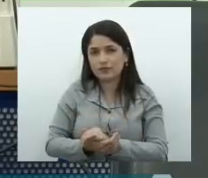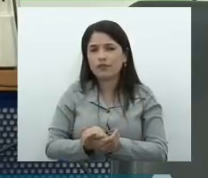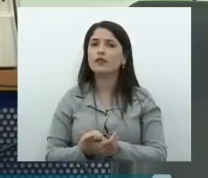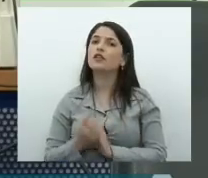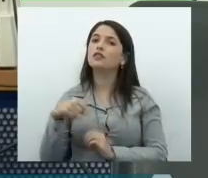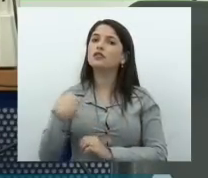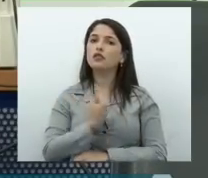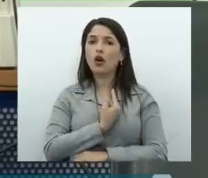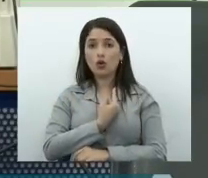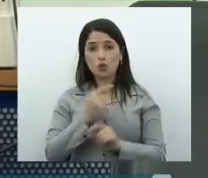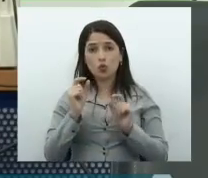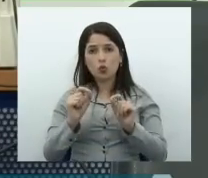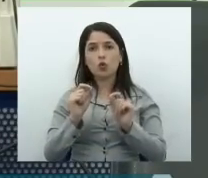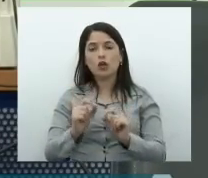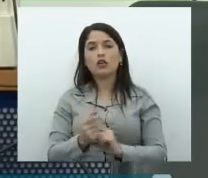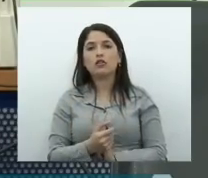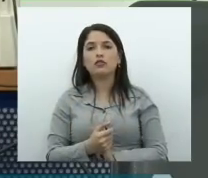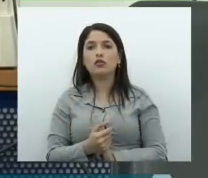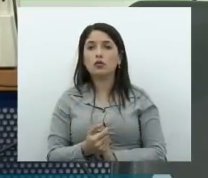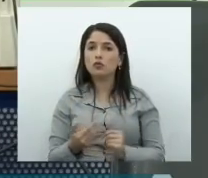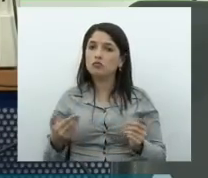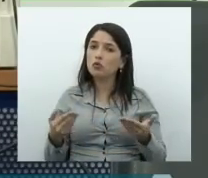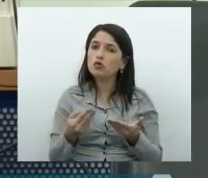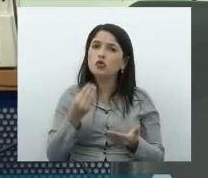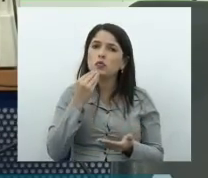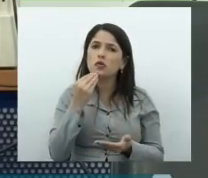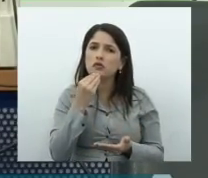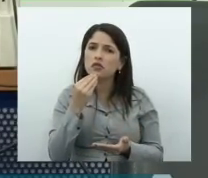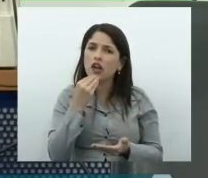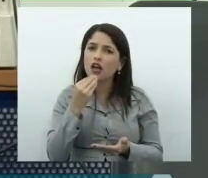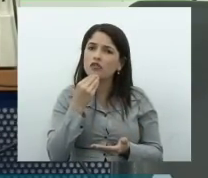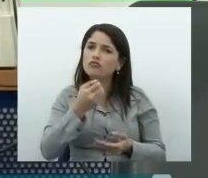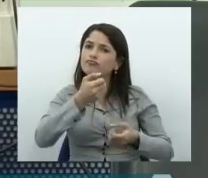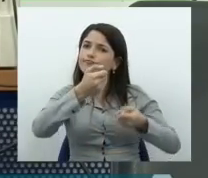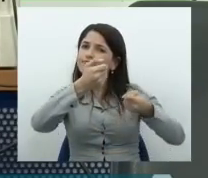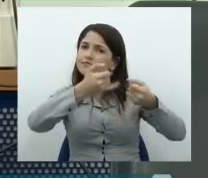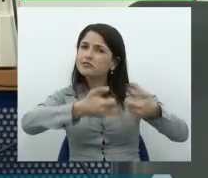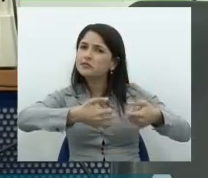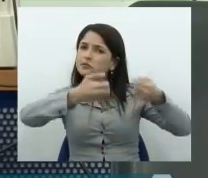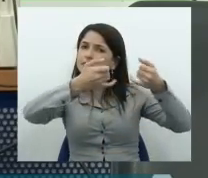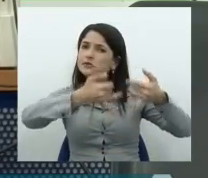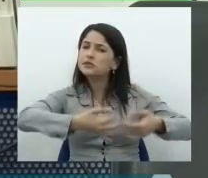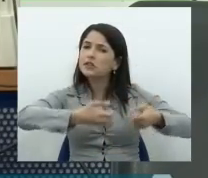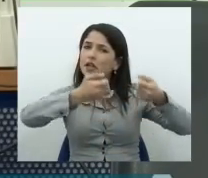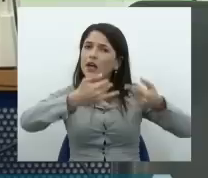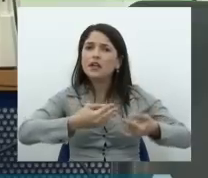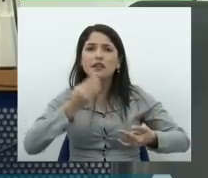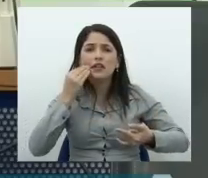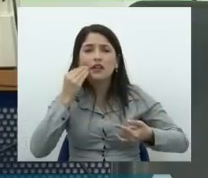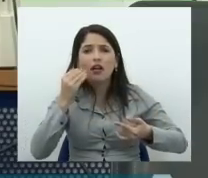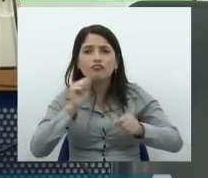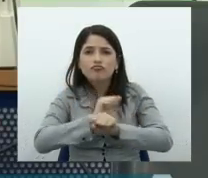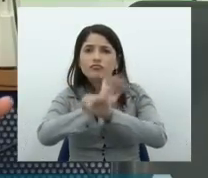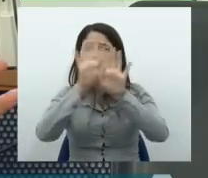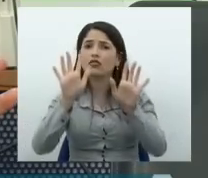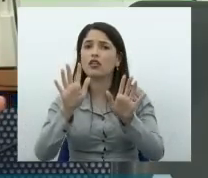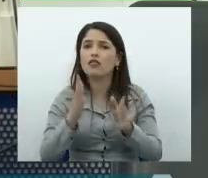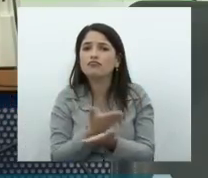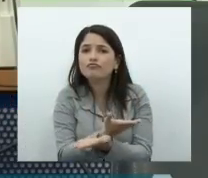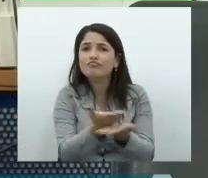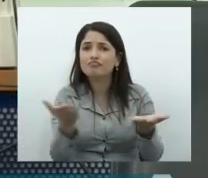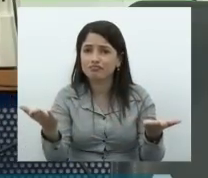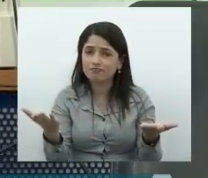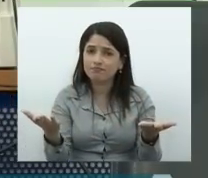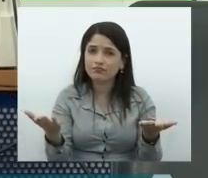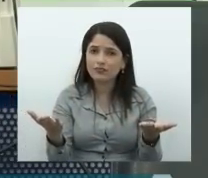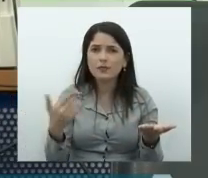oportunidade de esclarecer a população. É óbvio que tem que ter gente competente para dirigir todas as secretarias, não